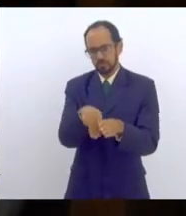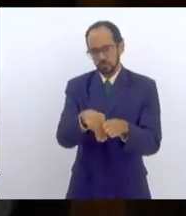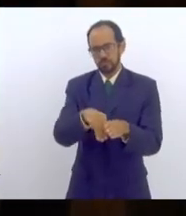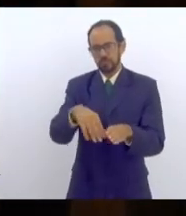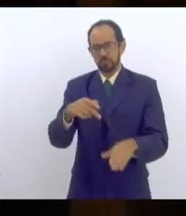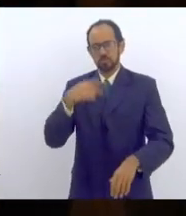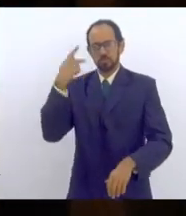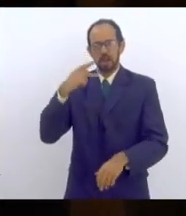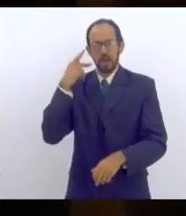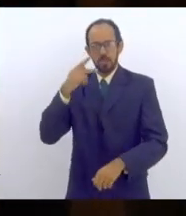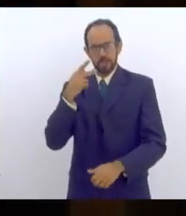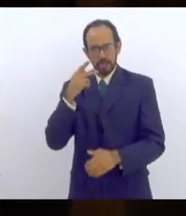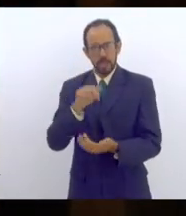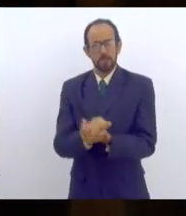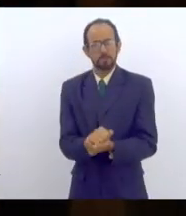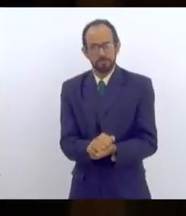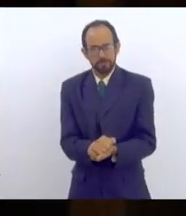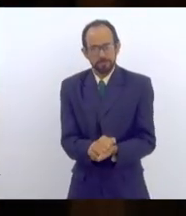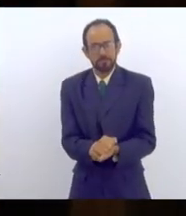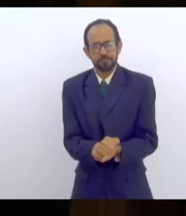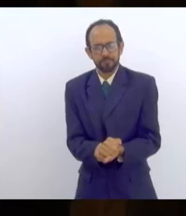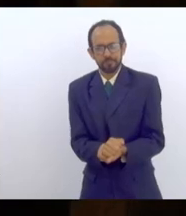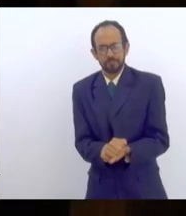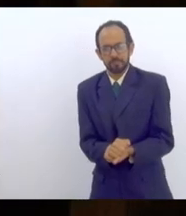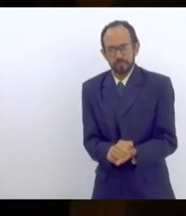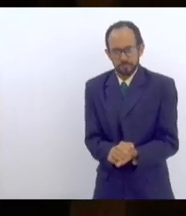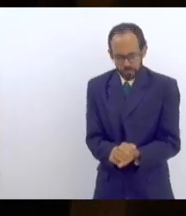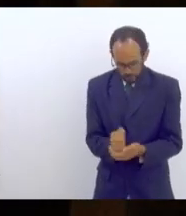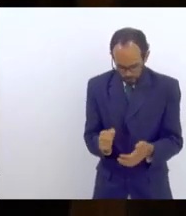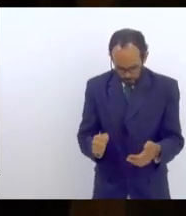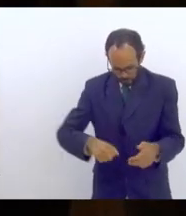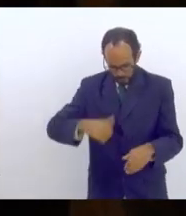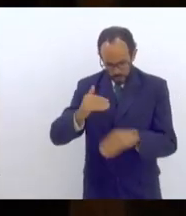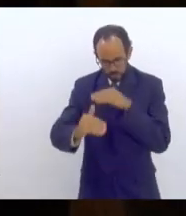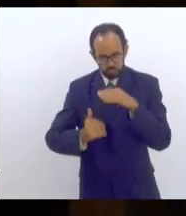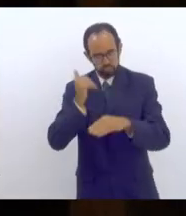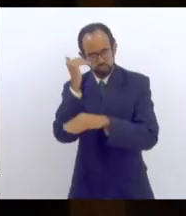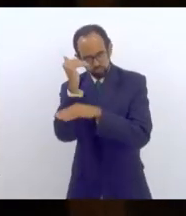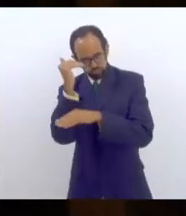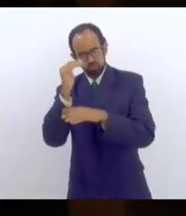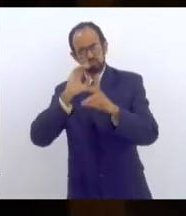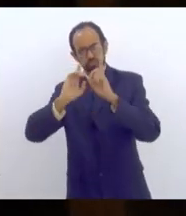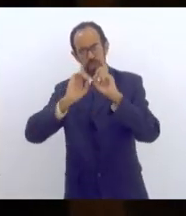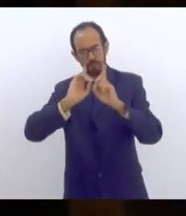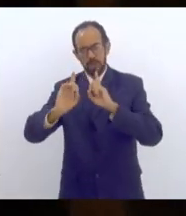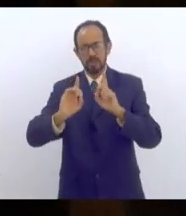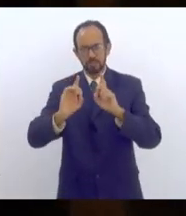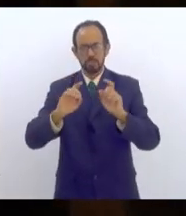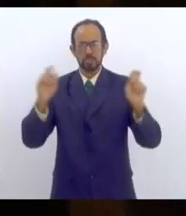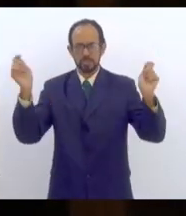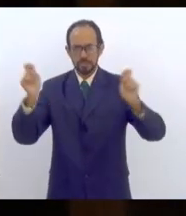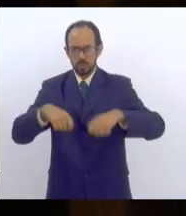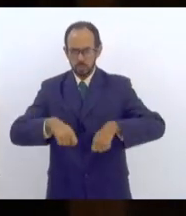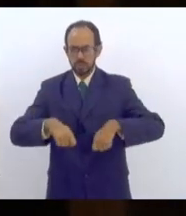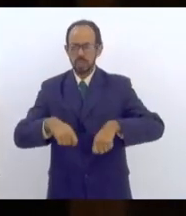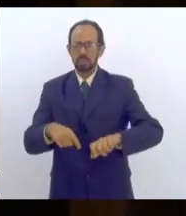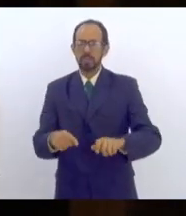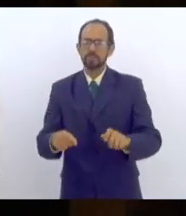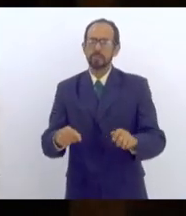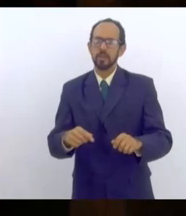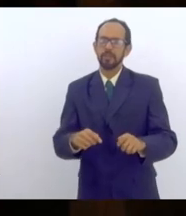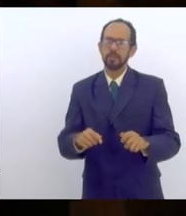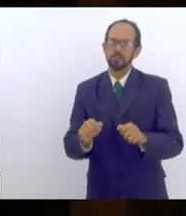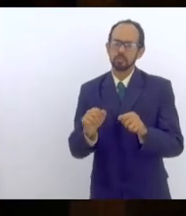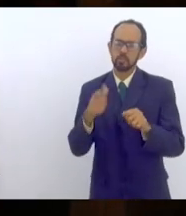nas comissões. E eu acho que isso engrandece o debate e certamente poderemos fazer uma